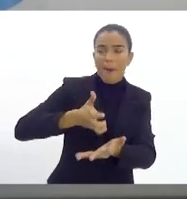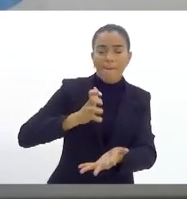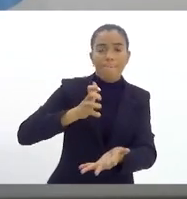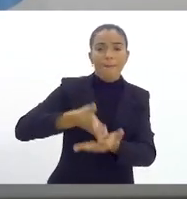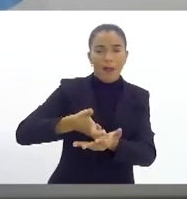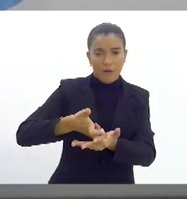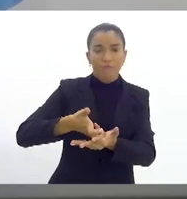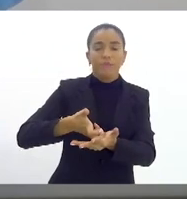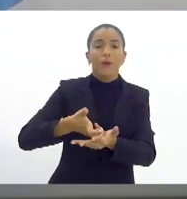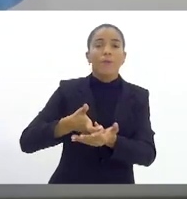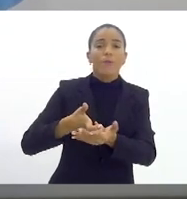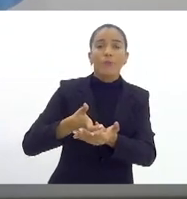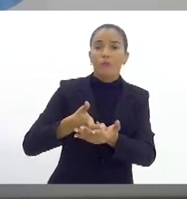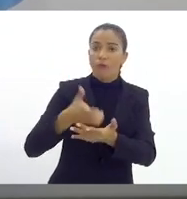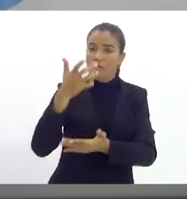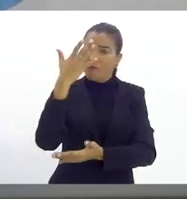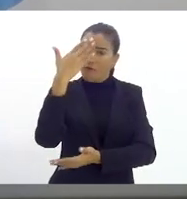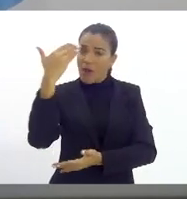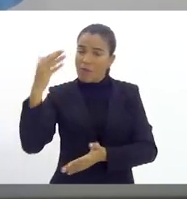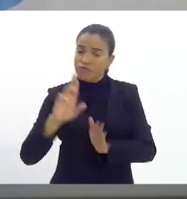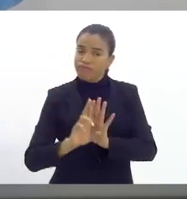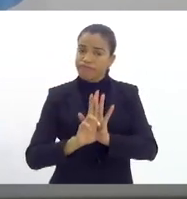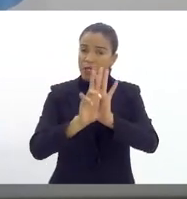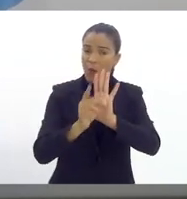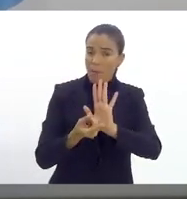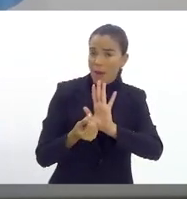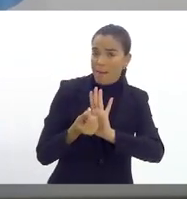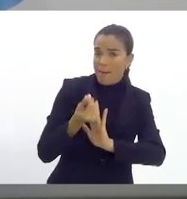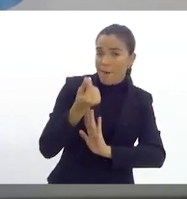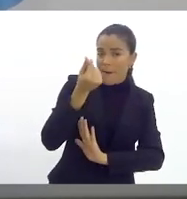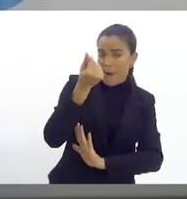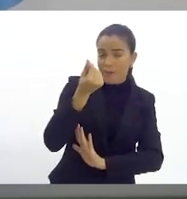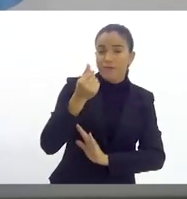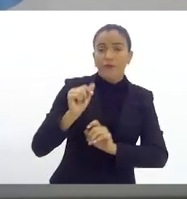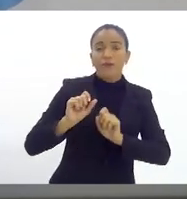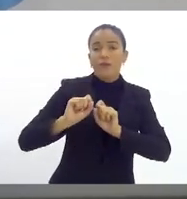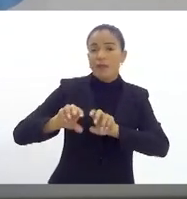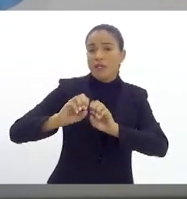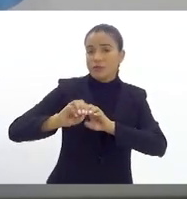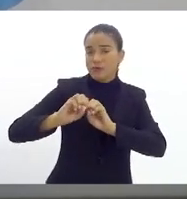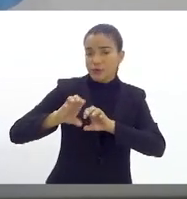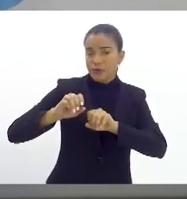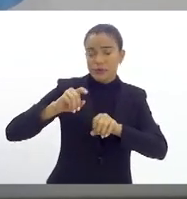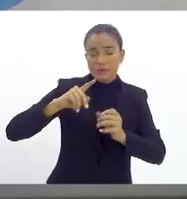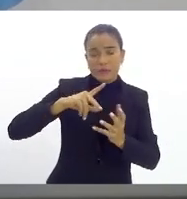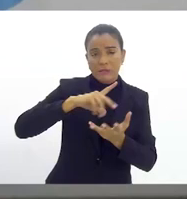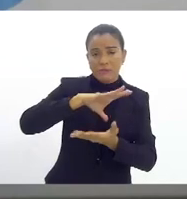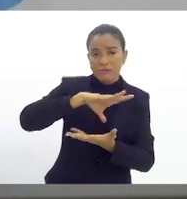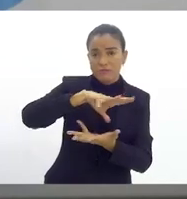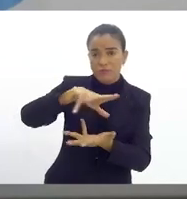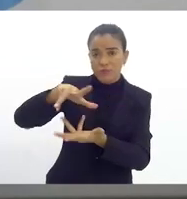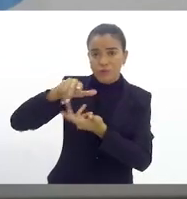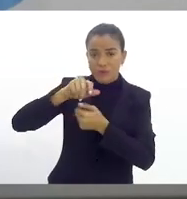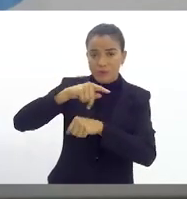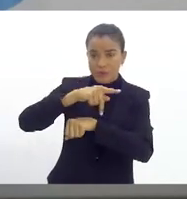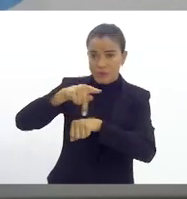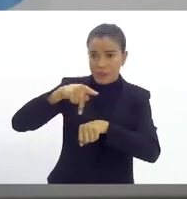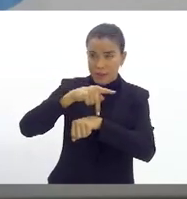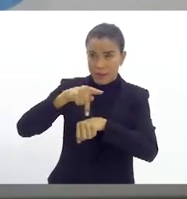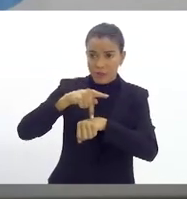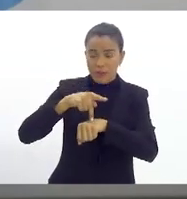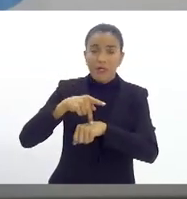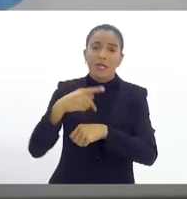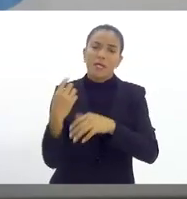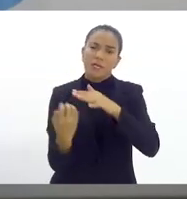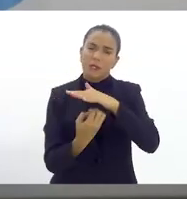grandes representantes do setor do ramo da venda de ativos educacionais internacionais em que são